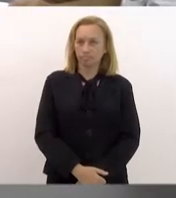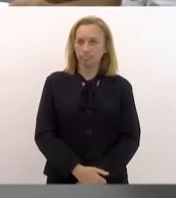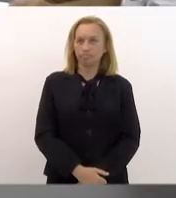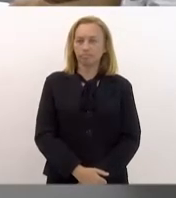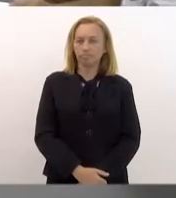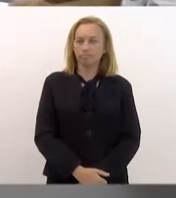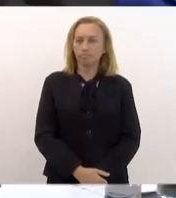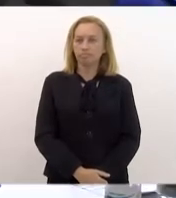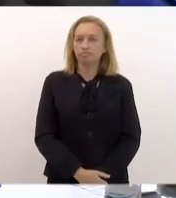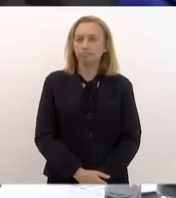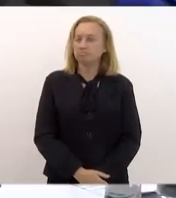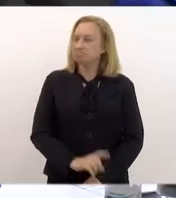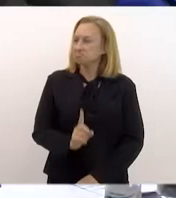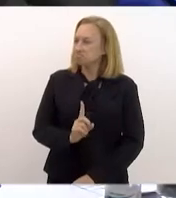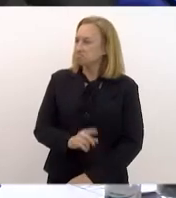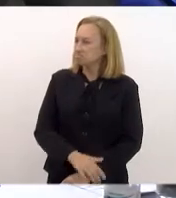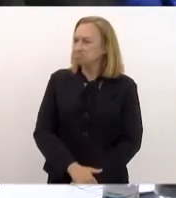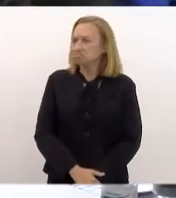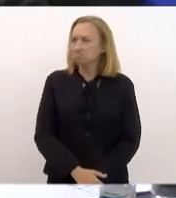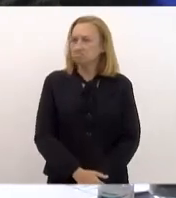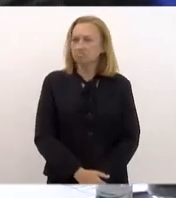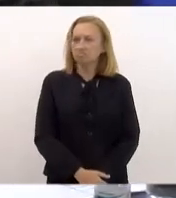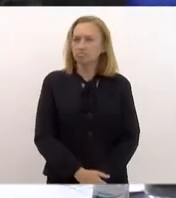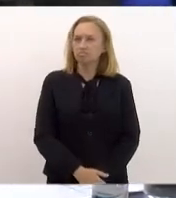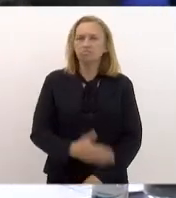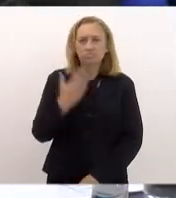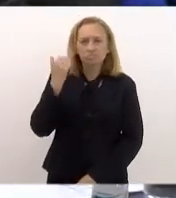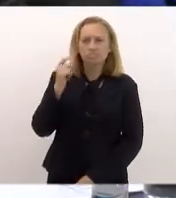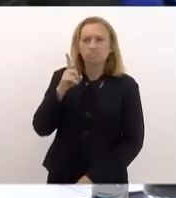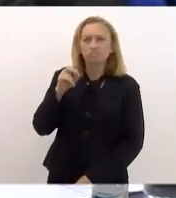audiência. Talvez não, né? Sabe dizer, Duda?